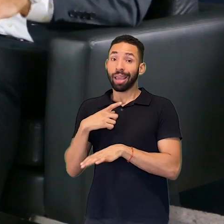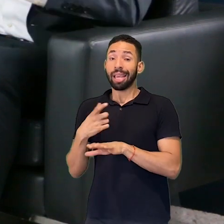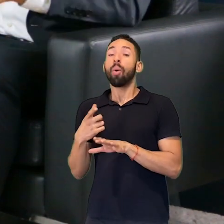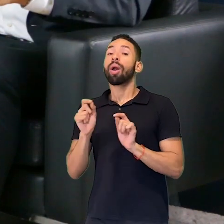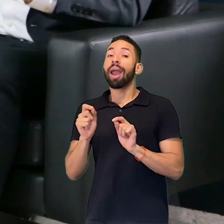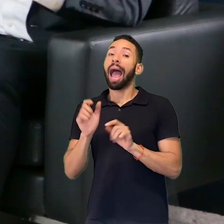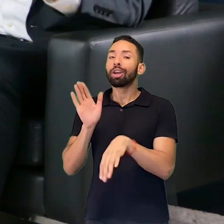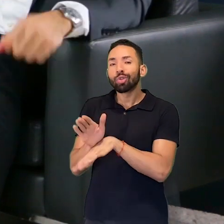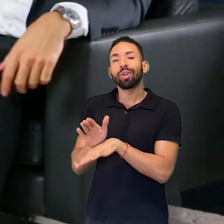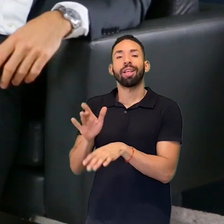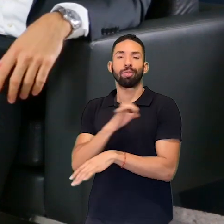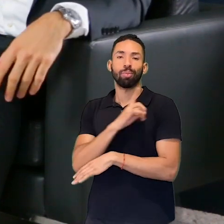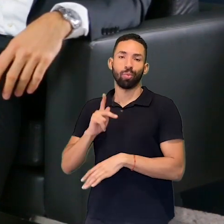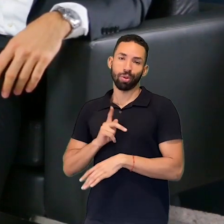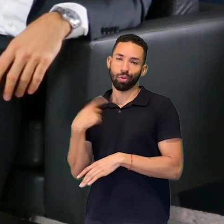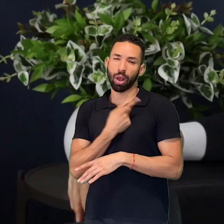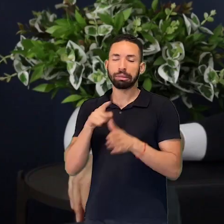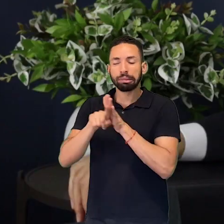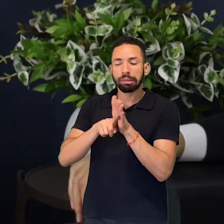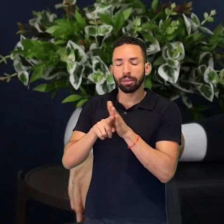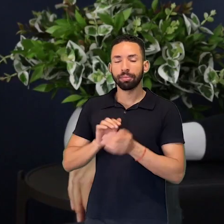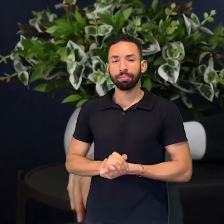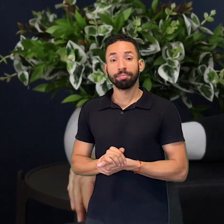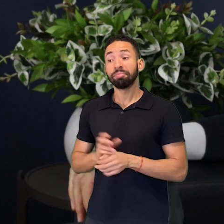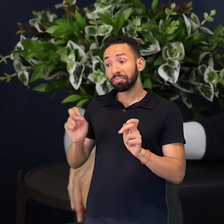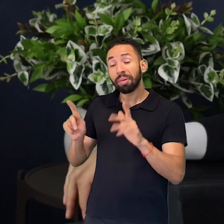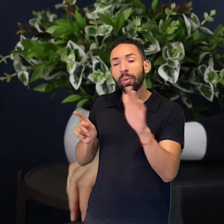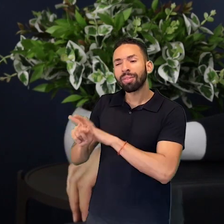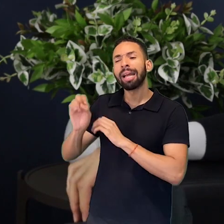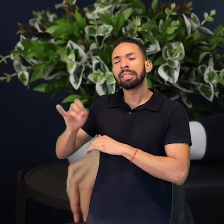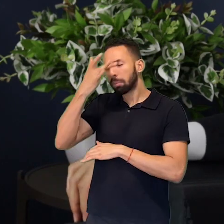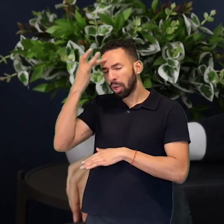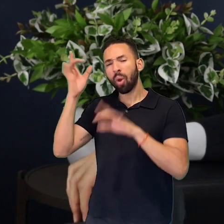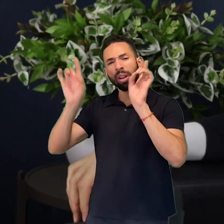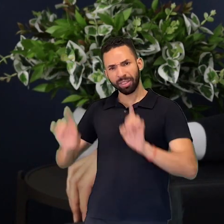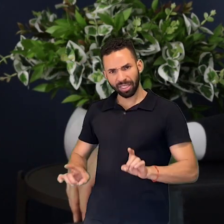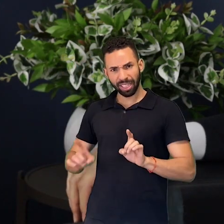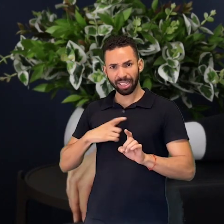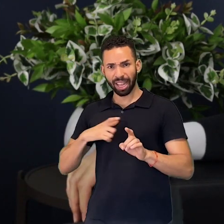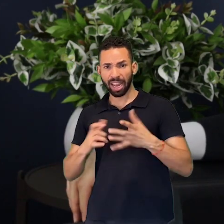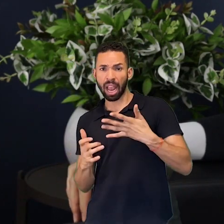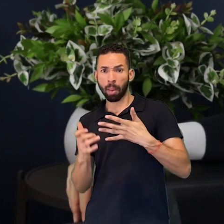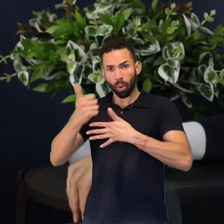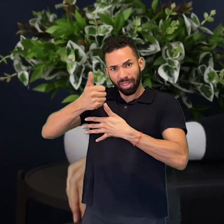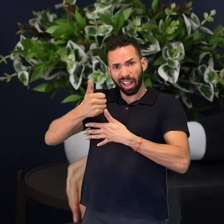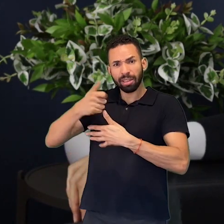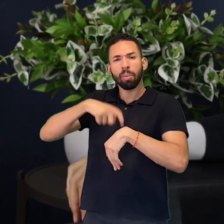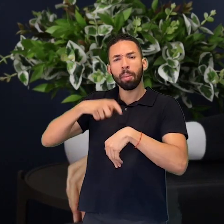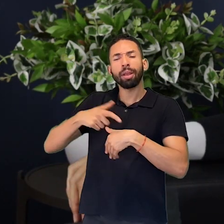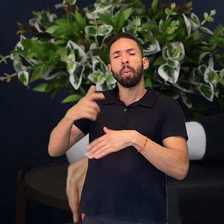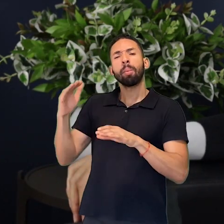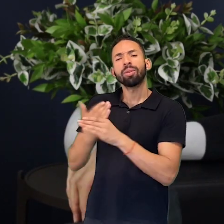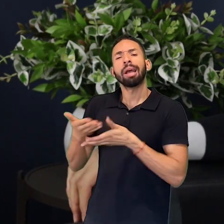indo até a defensoria, nós lá vamos fazer essa análise. E no caso dessas pessoas com deficiência, elas têm prioridade